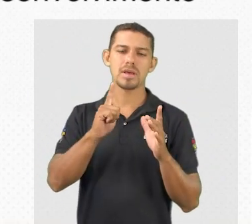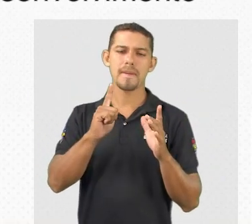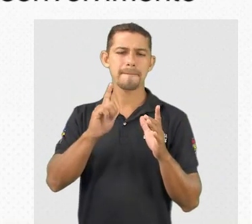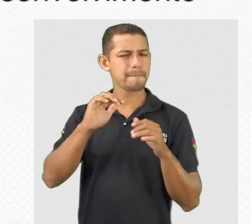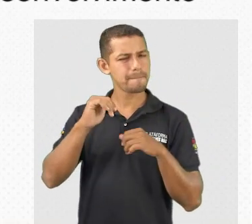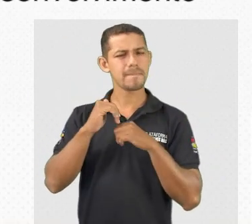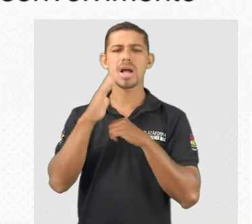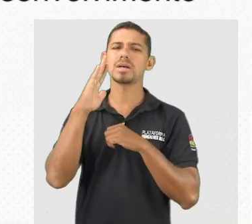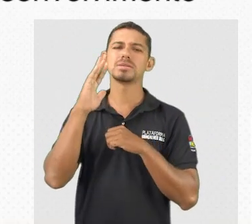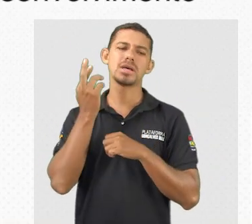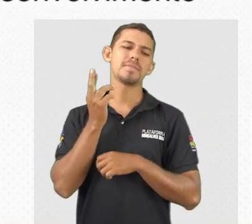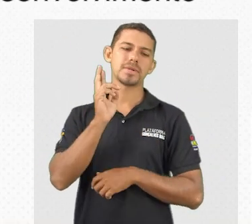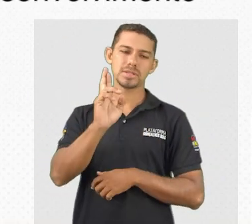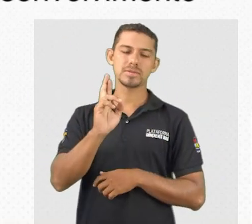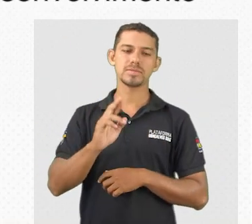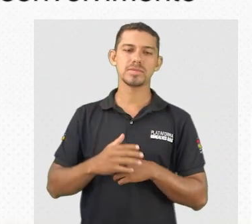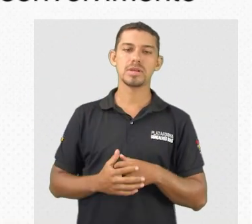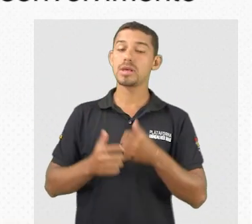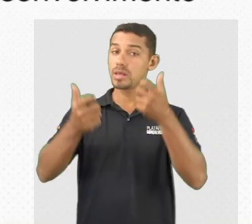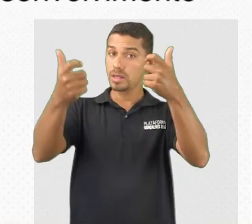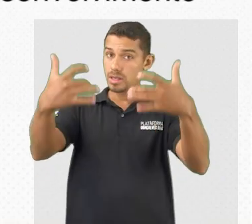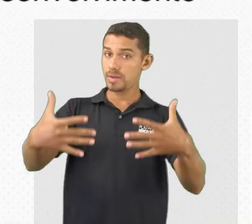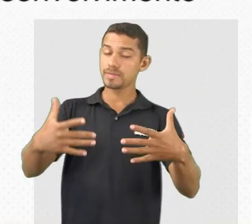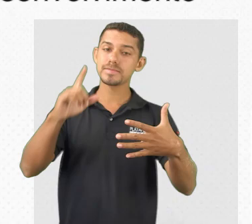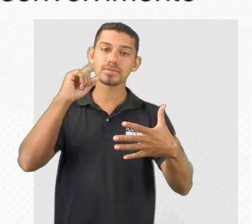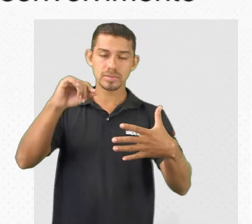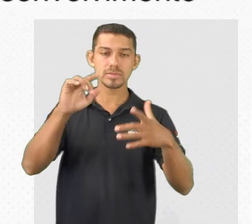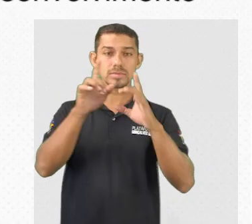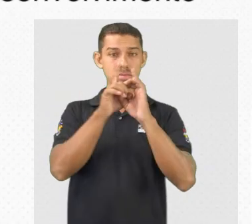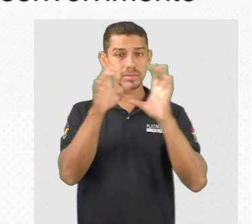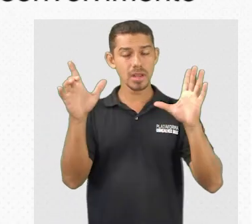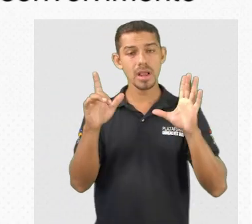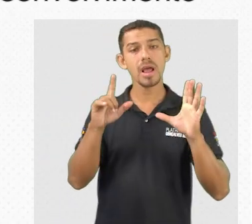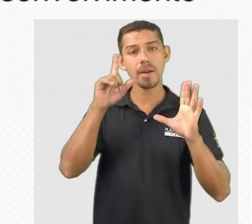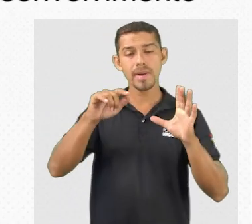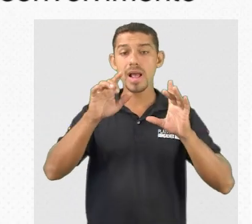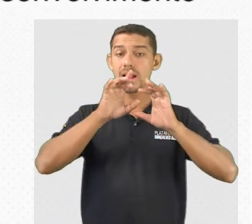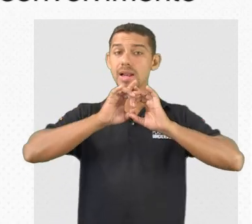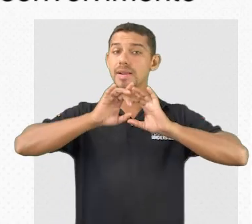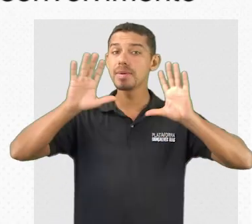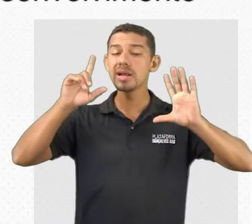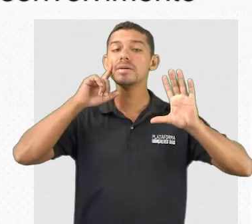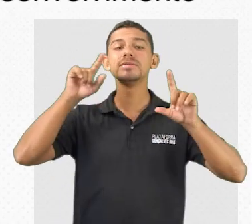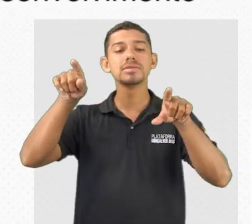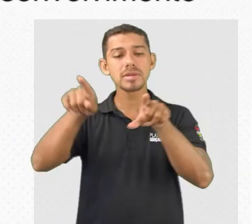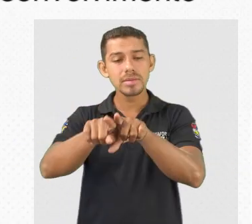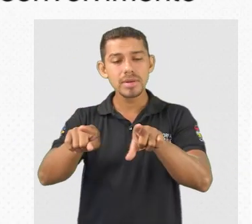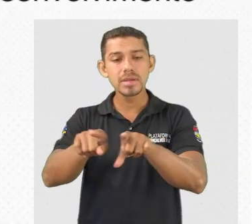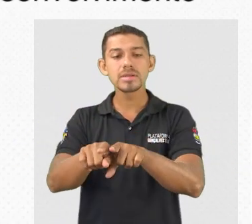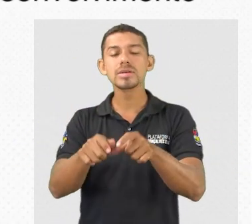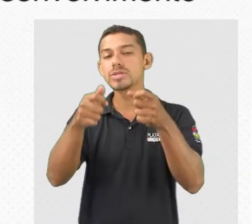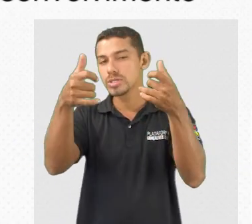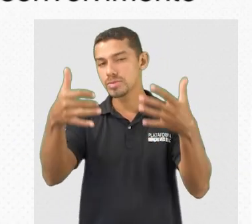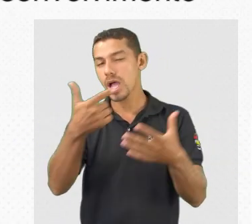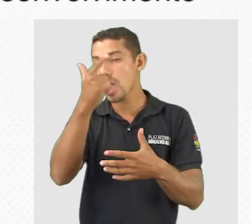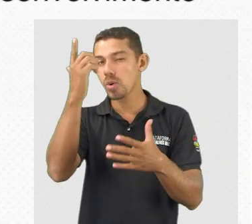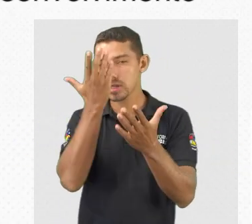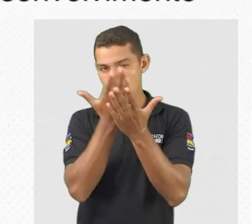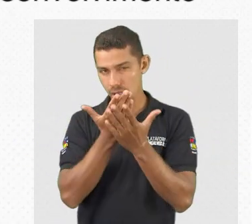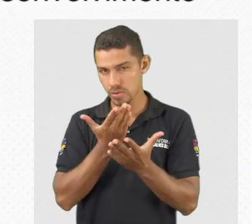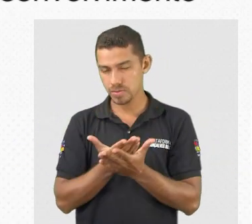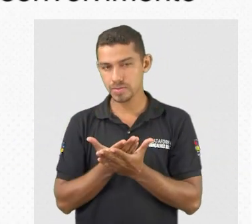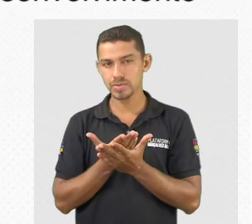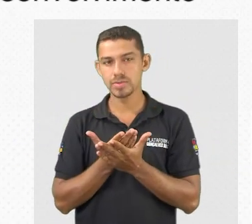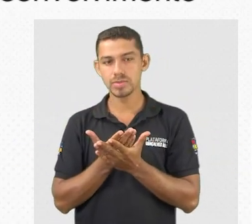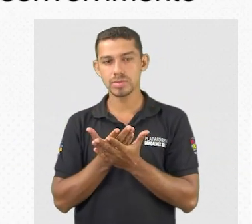mais representativo. E dizer que a democracia alcançou um formato mais liberal tem a ver com algo que eu destaquei numa outra aula.